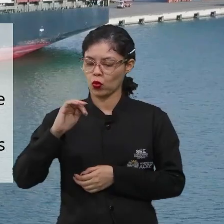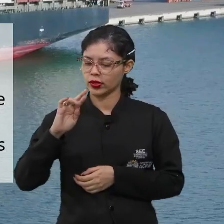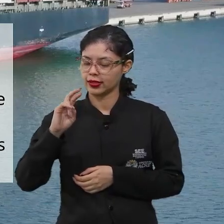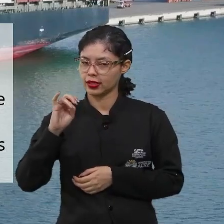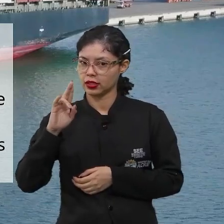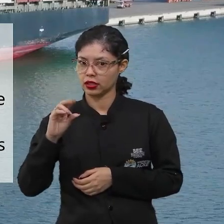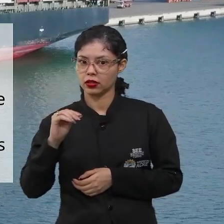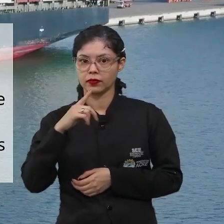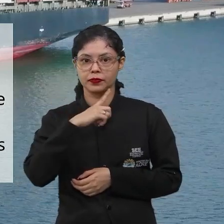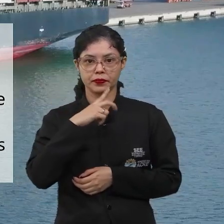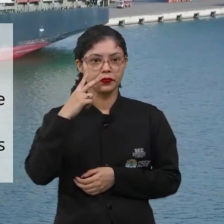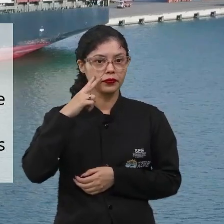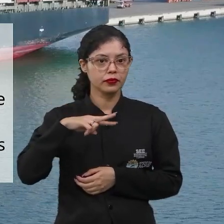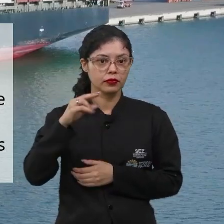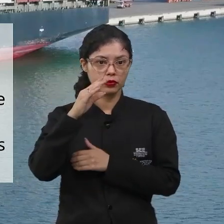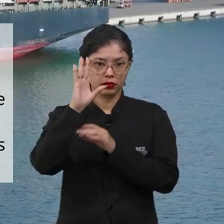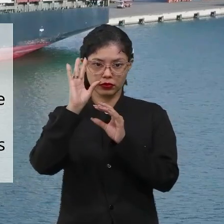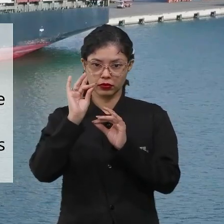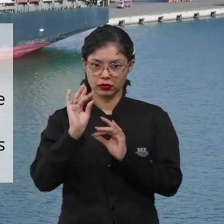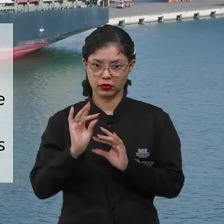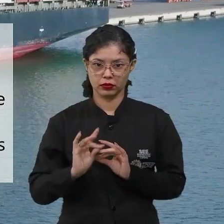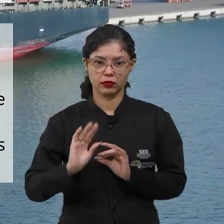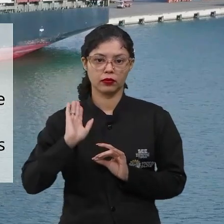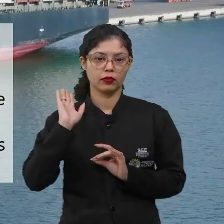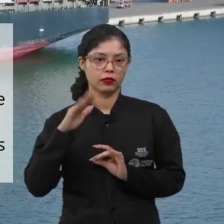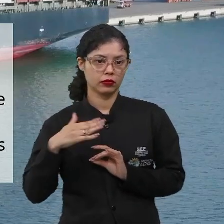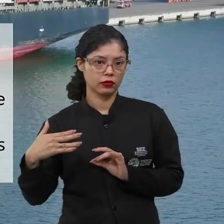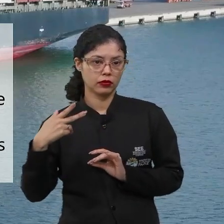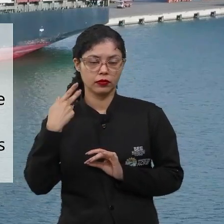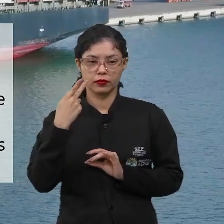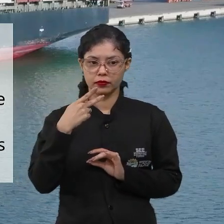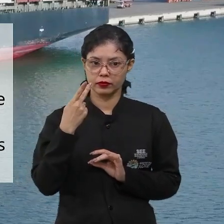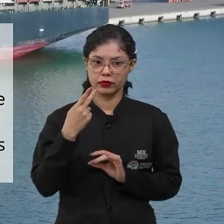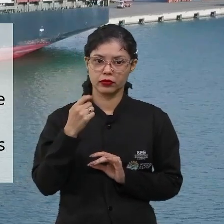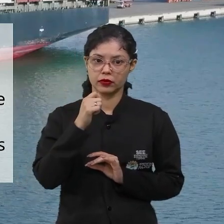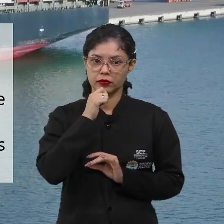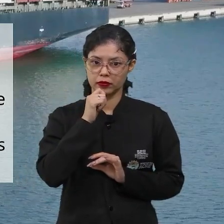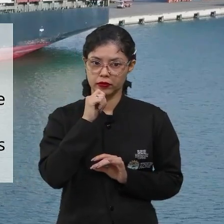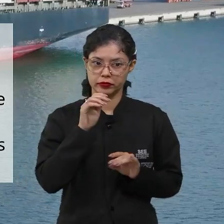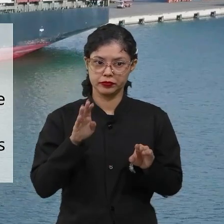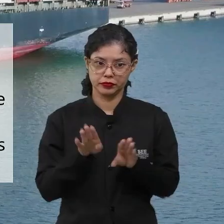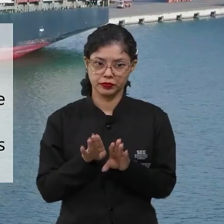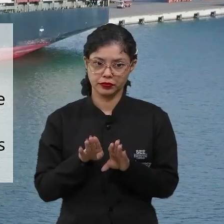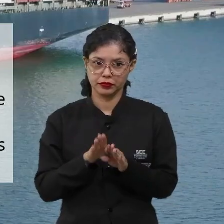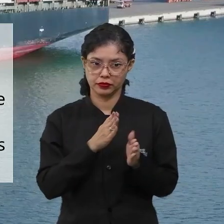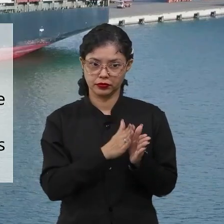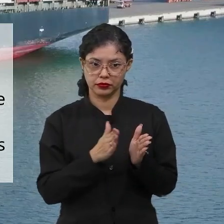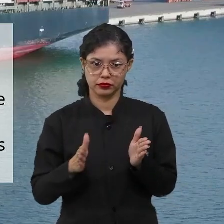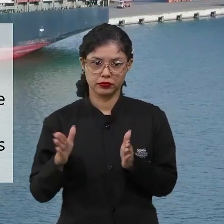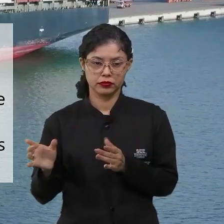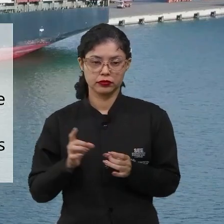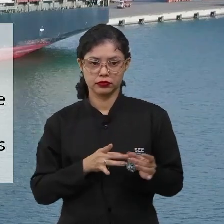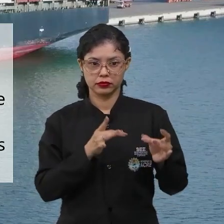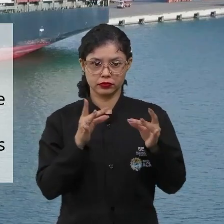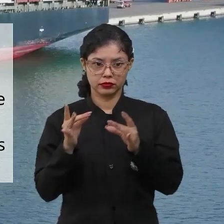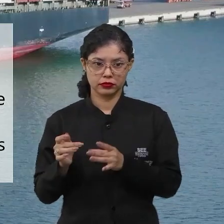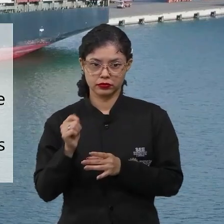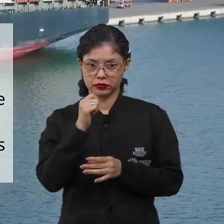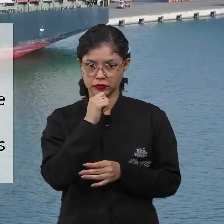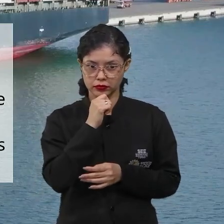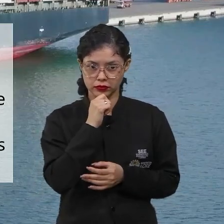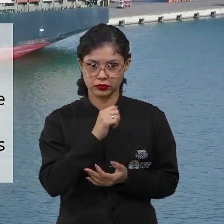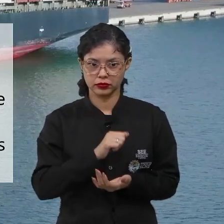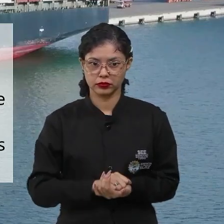porto. Então, quando falamos dessa questão das rotas comerciais, hoje no mundo existe